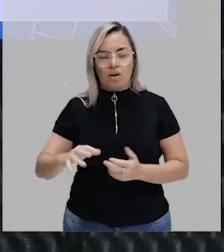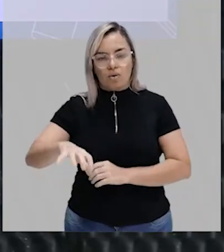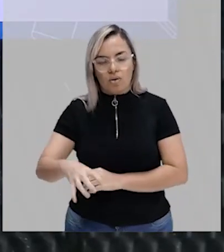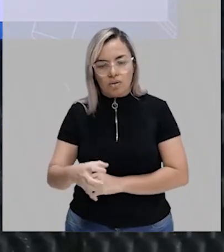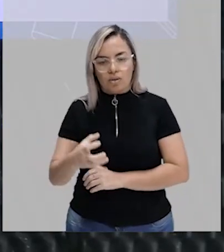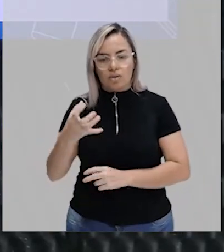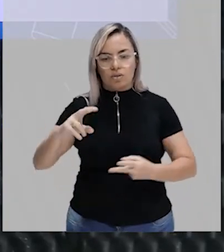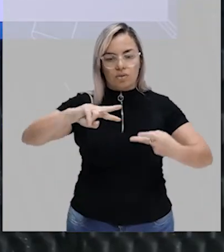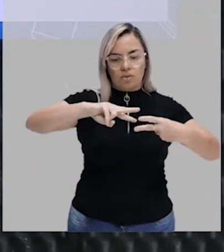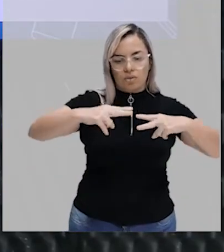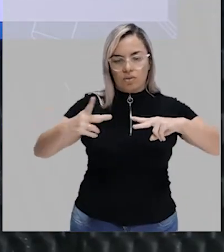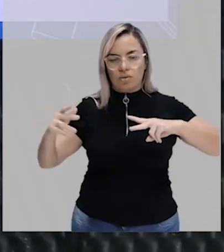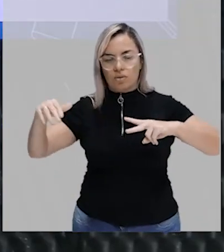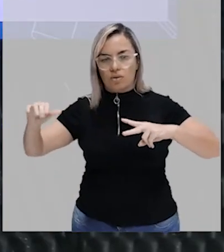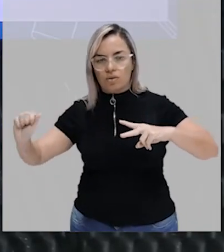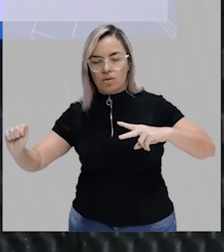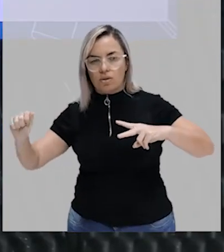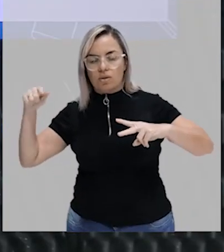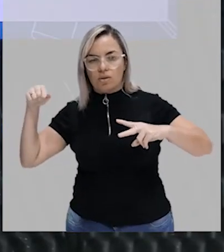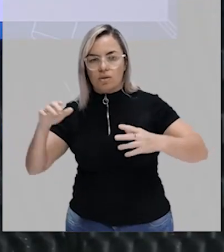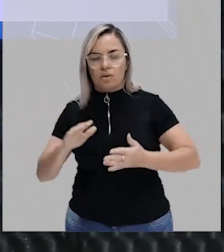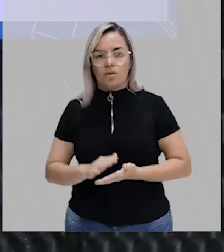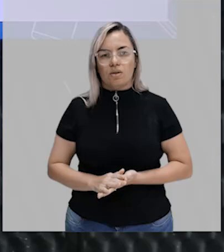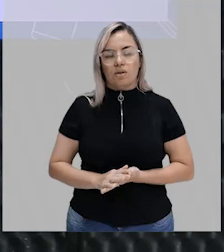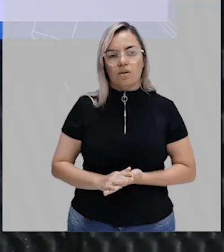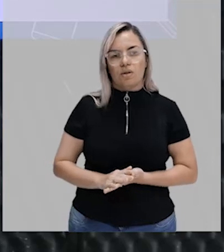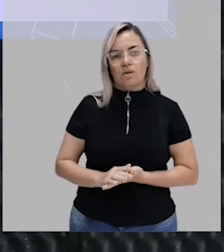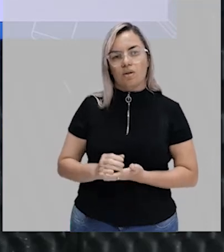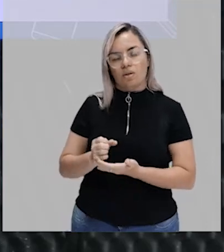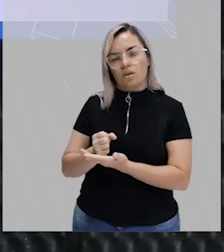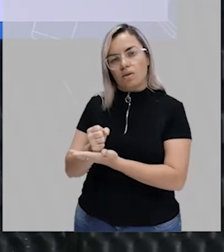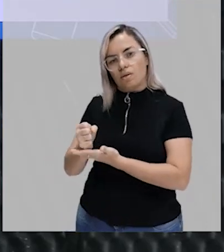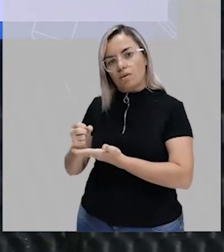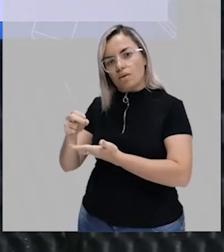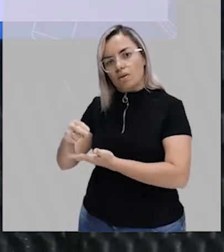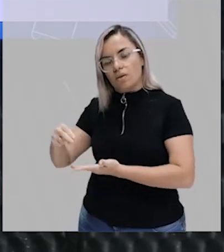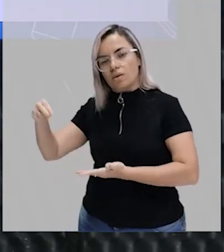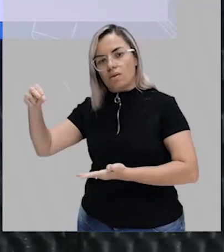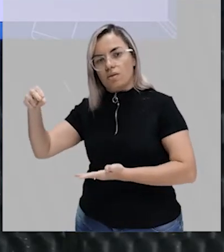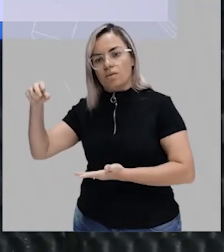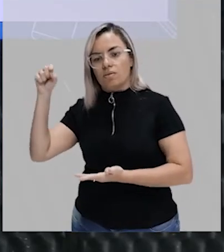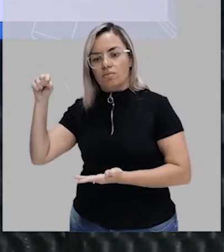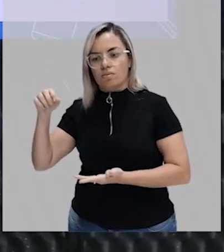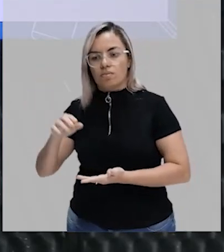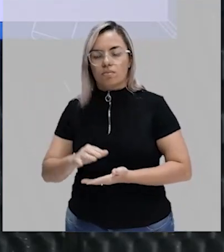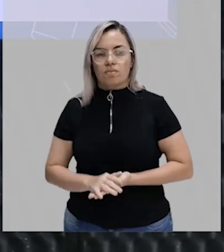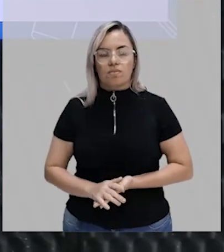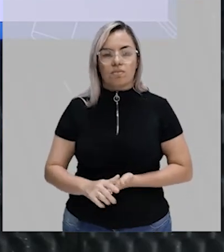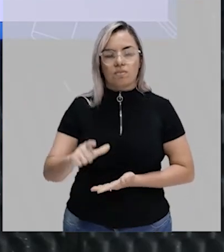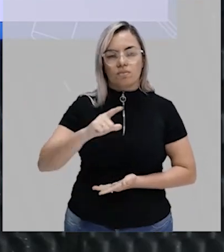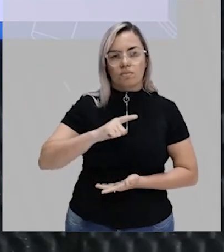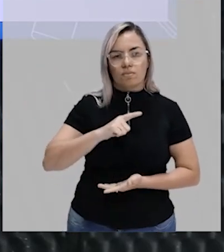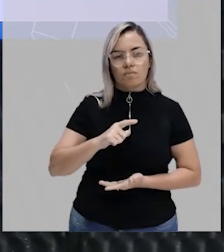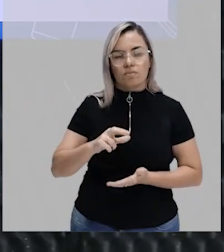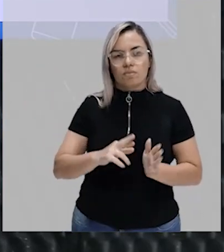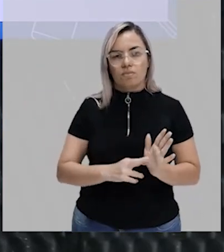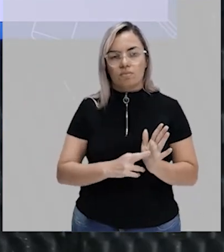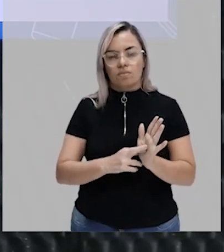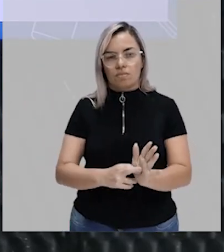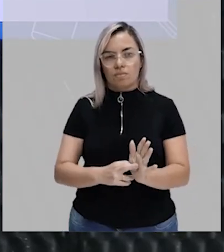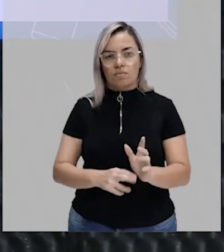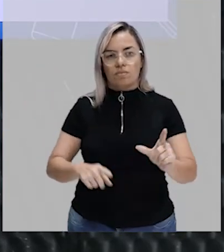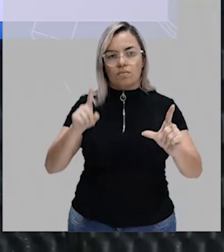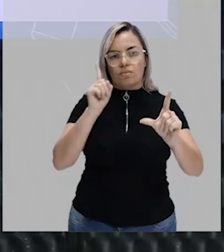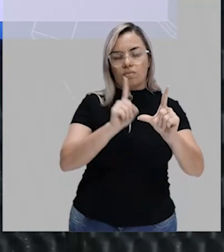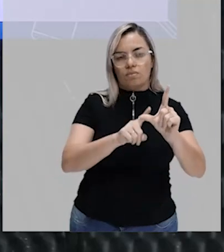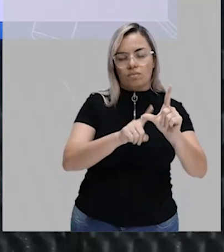contém muitas bases nitrogenadas. Essas bases nitrogenadas, elas são representadas por